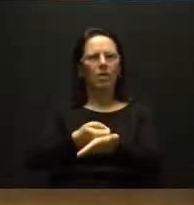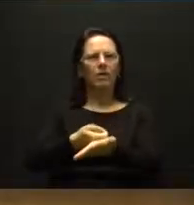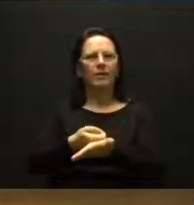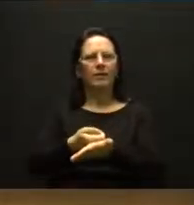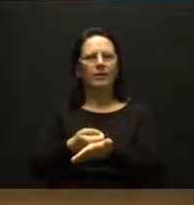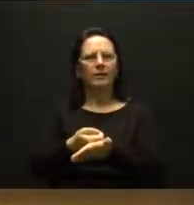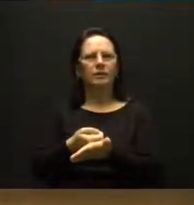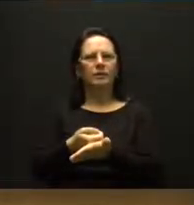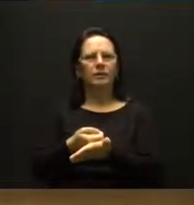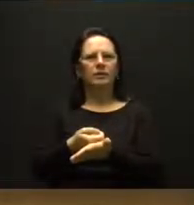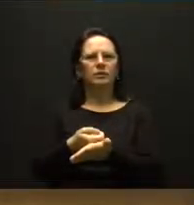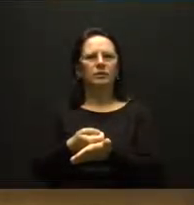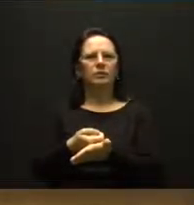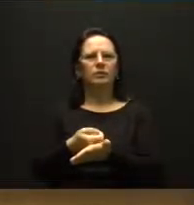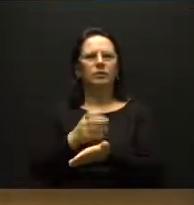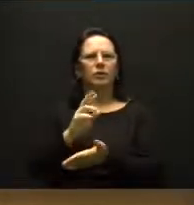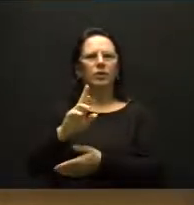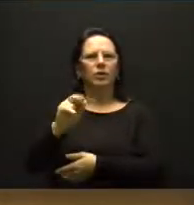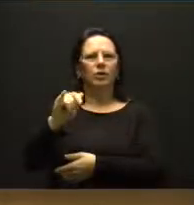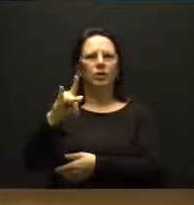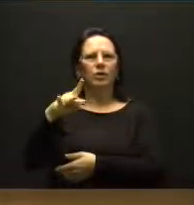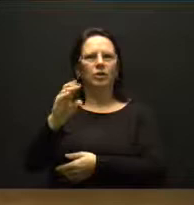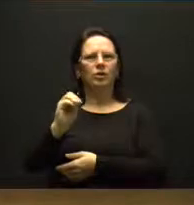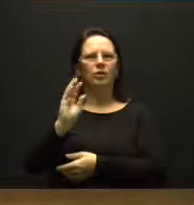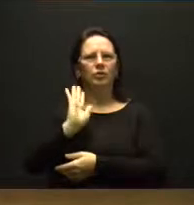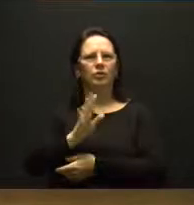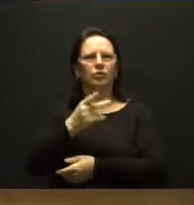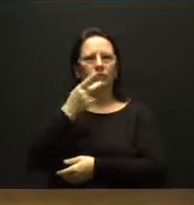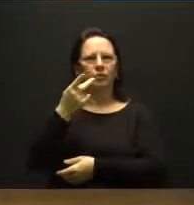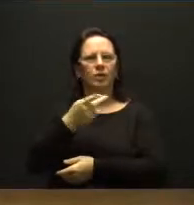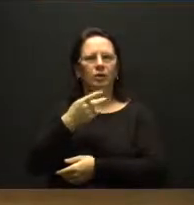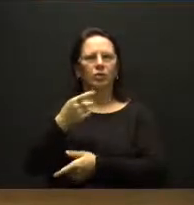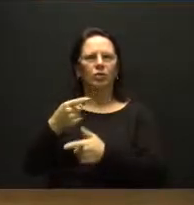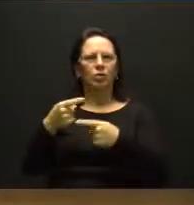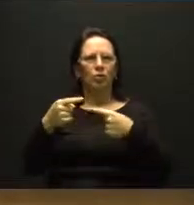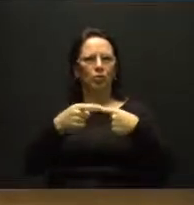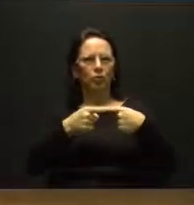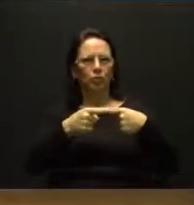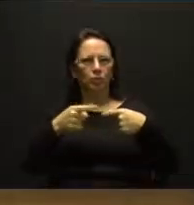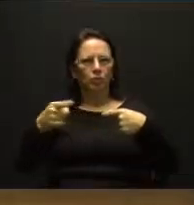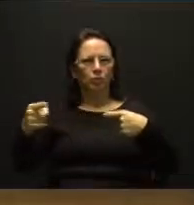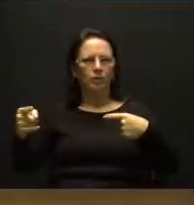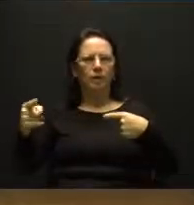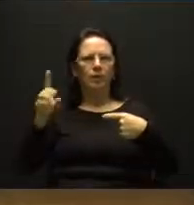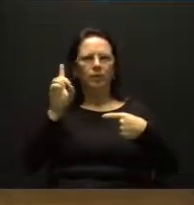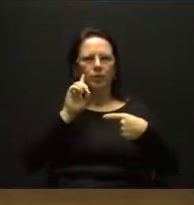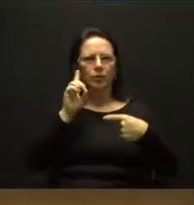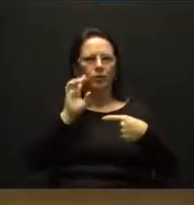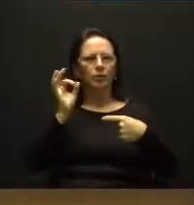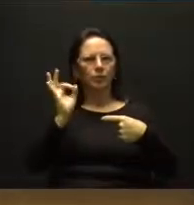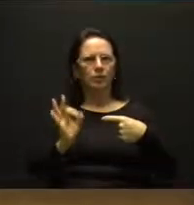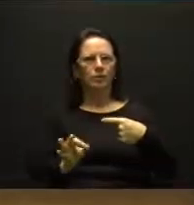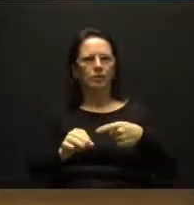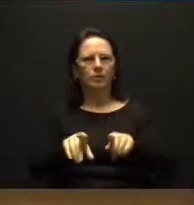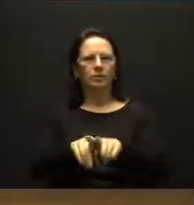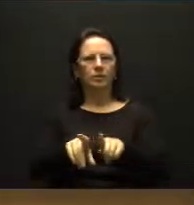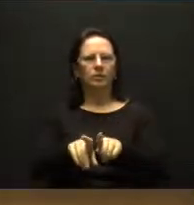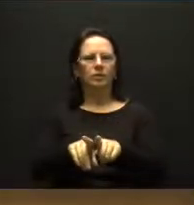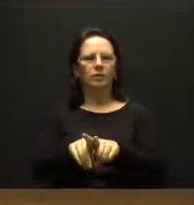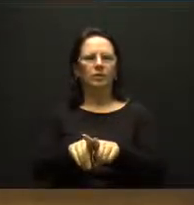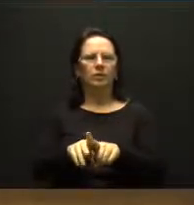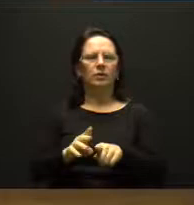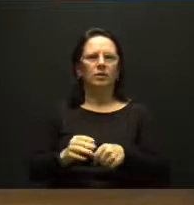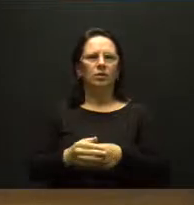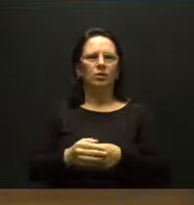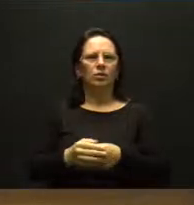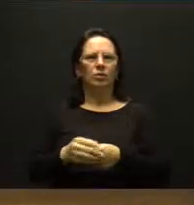daquilo que vossa excelência o vereador ricardo falou a questão dos prazos ou das duas ruas a gente tem falado muito que